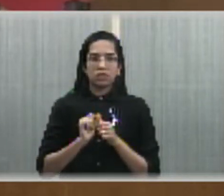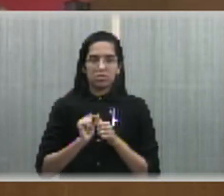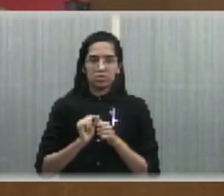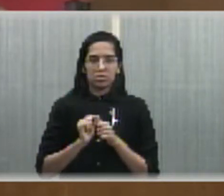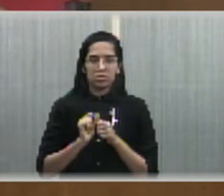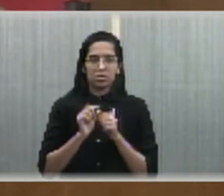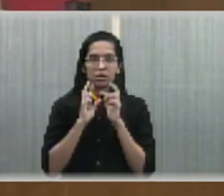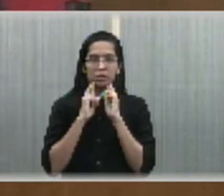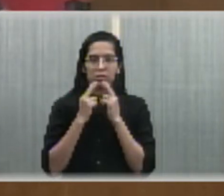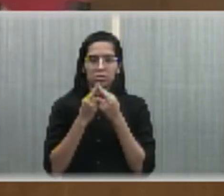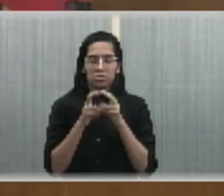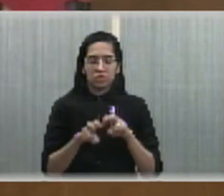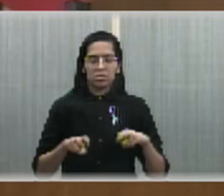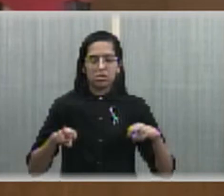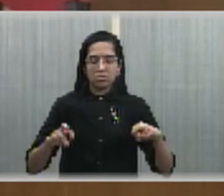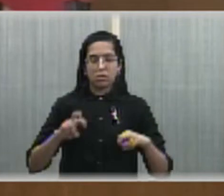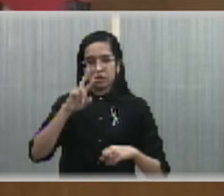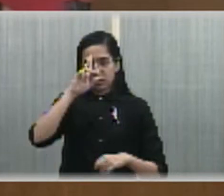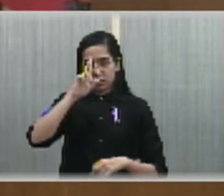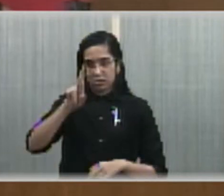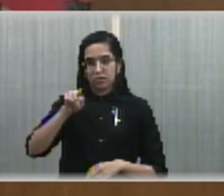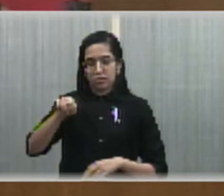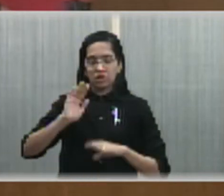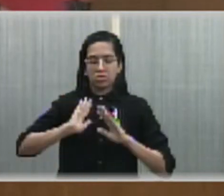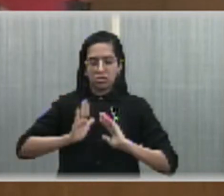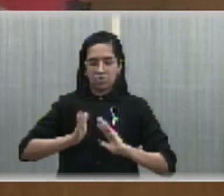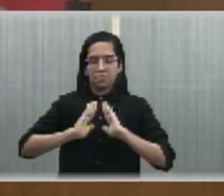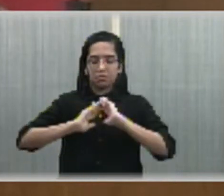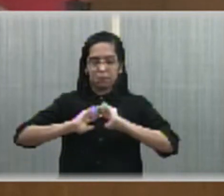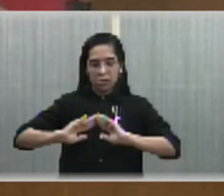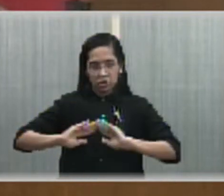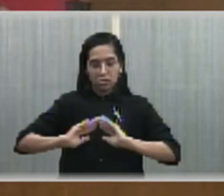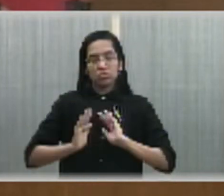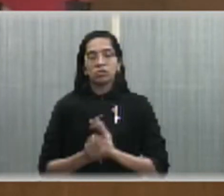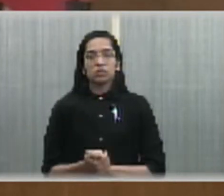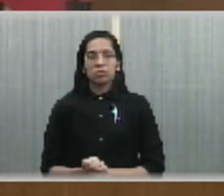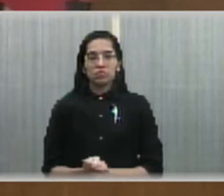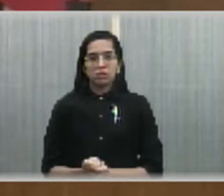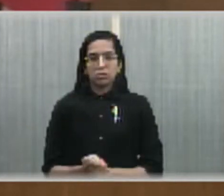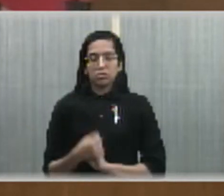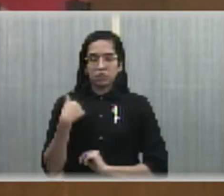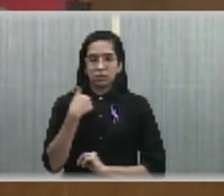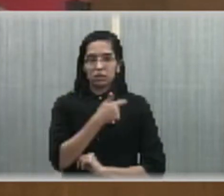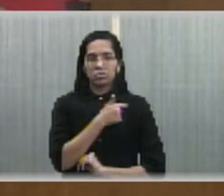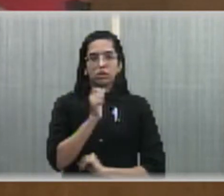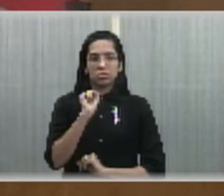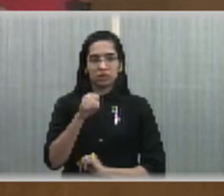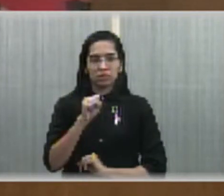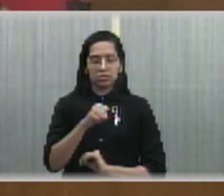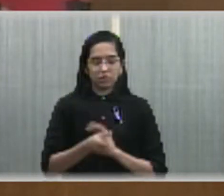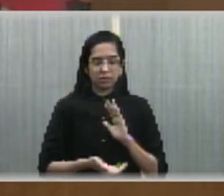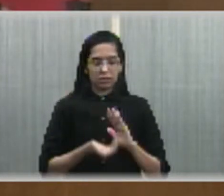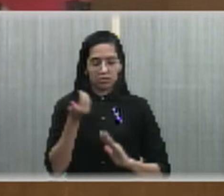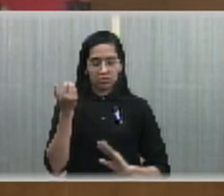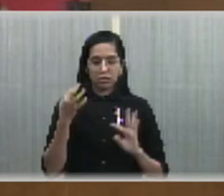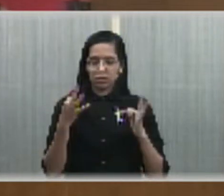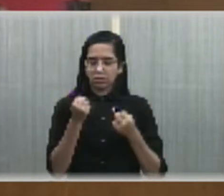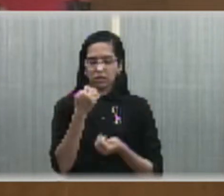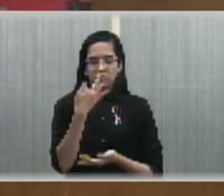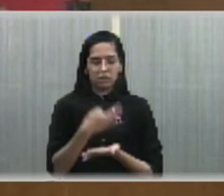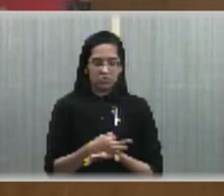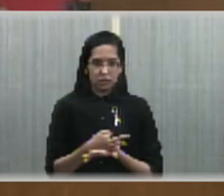Reunião da mesa diretora, Vossa Excelência já solicitou. E nós vamos descontar todas as faltas